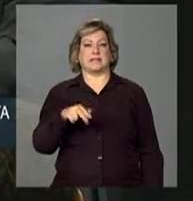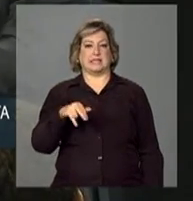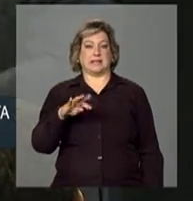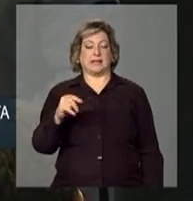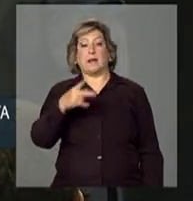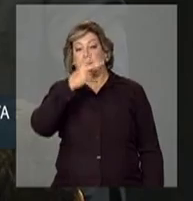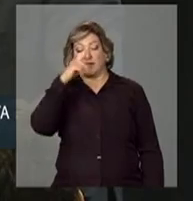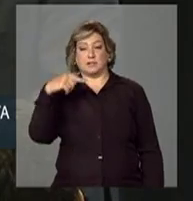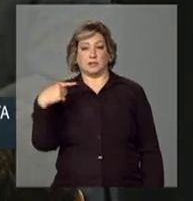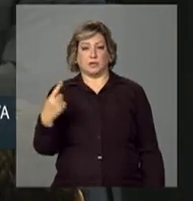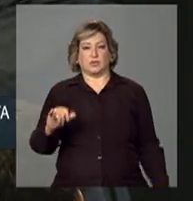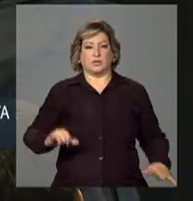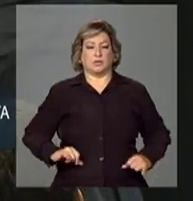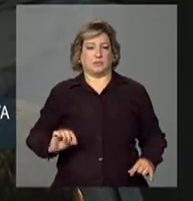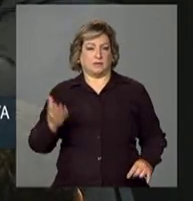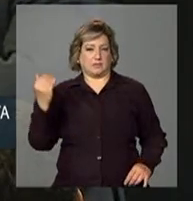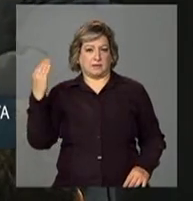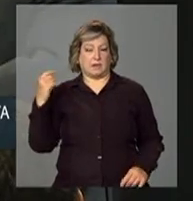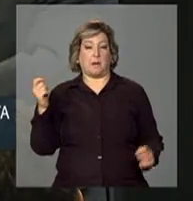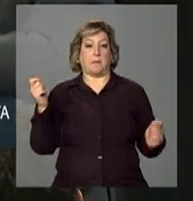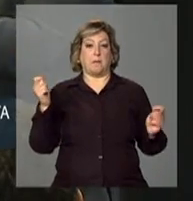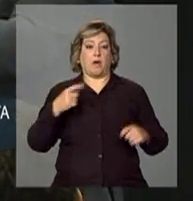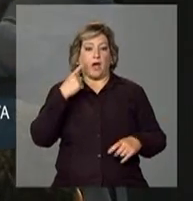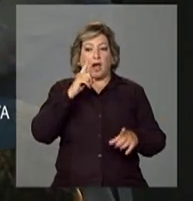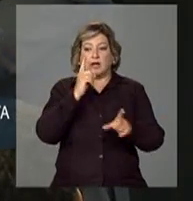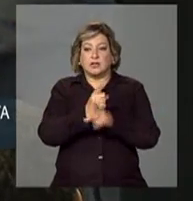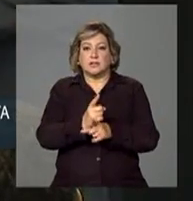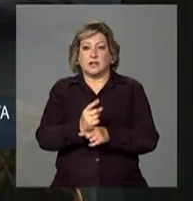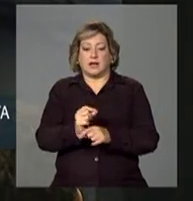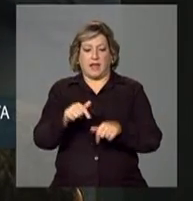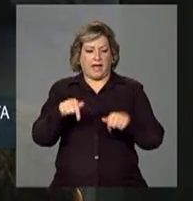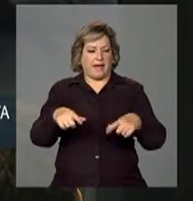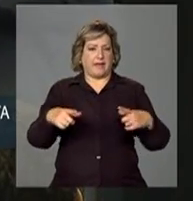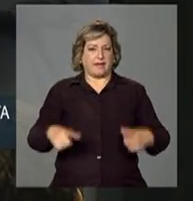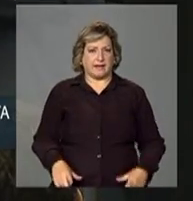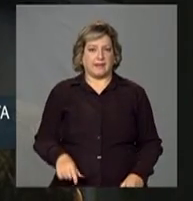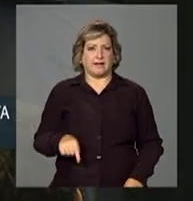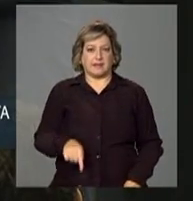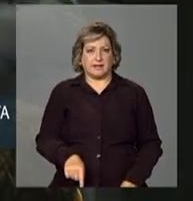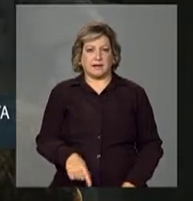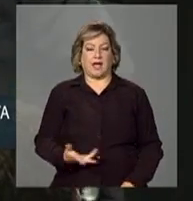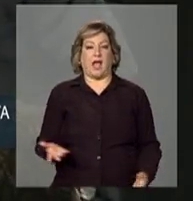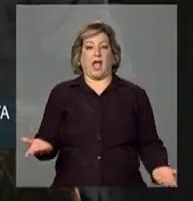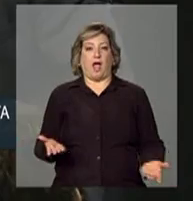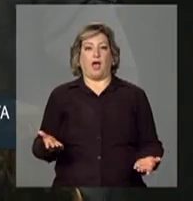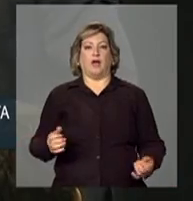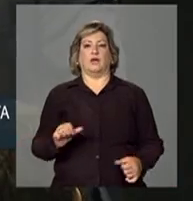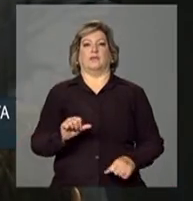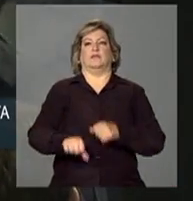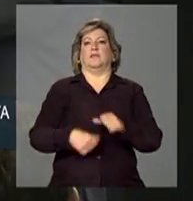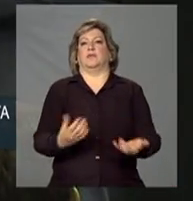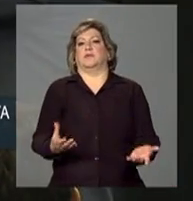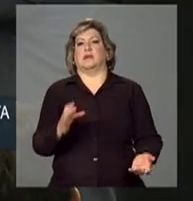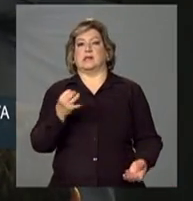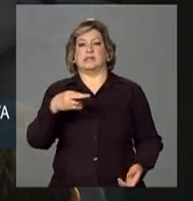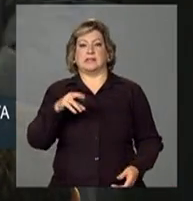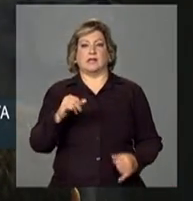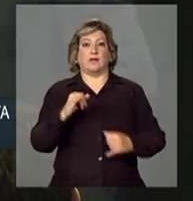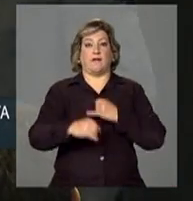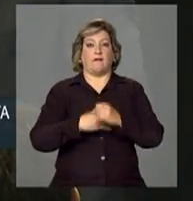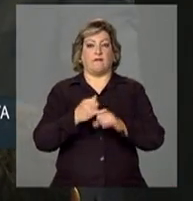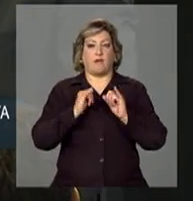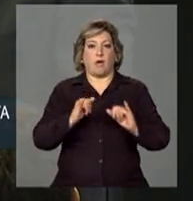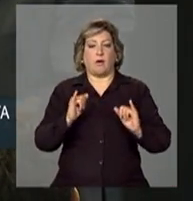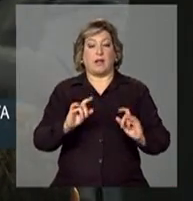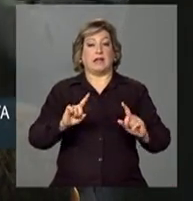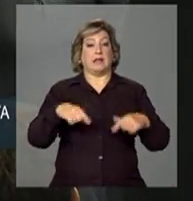foram ser viciadas lá barbaramente poderem identificar, olha, era aqui, agora virou um centro de informática e tal. Depois até a gente vai para a